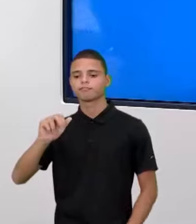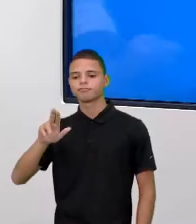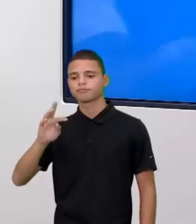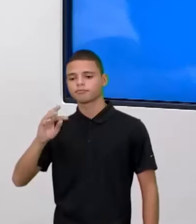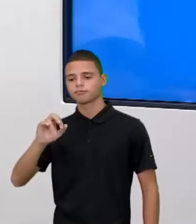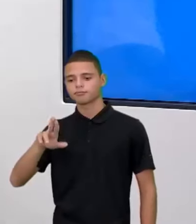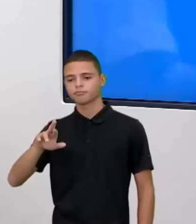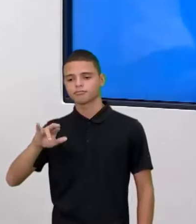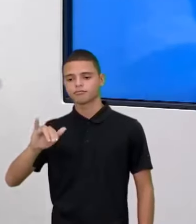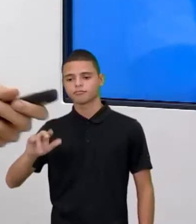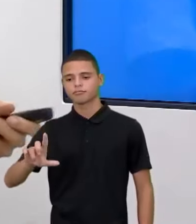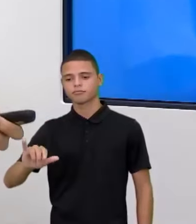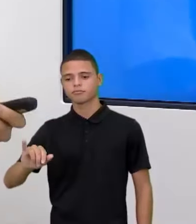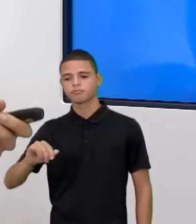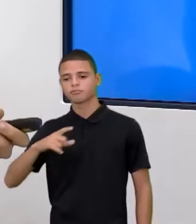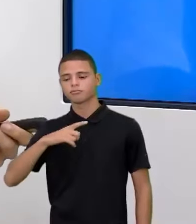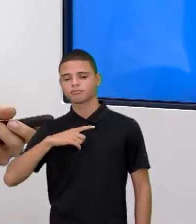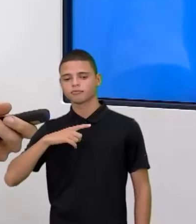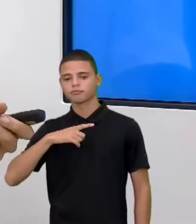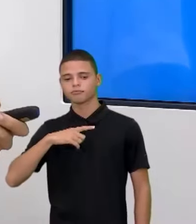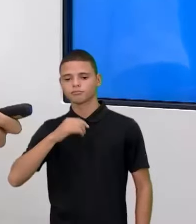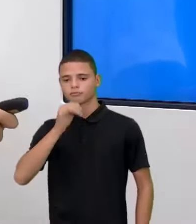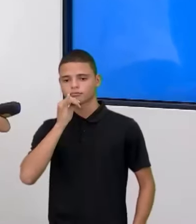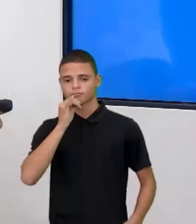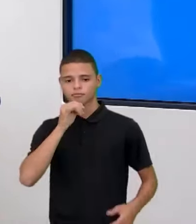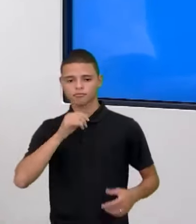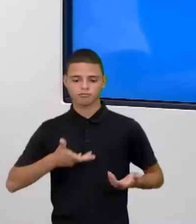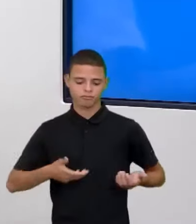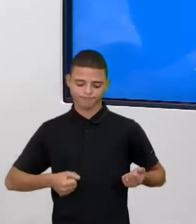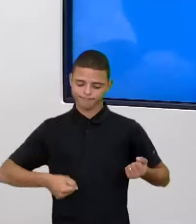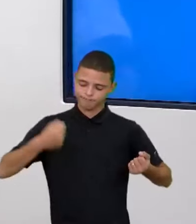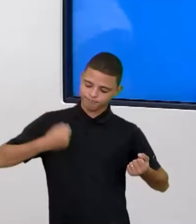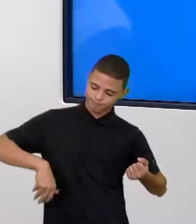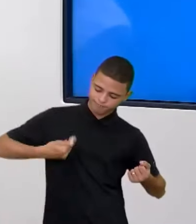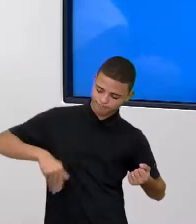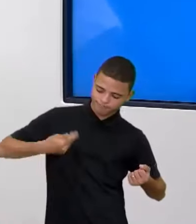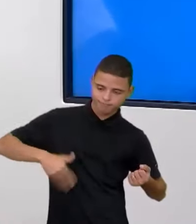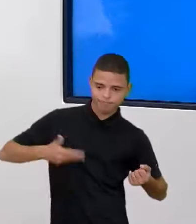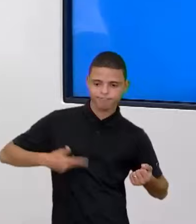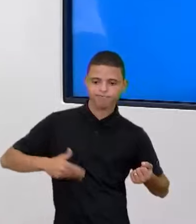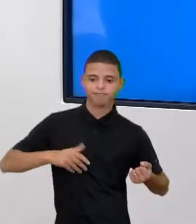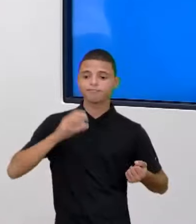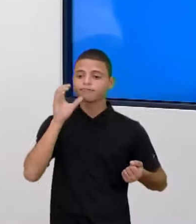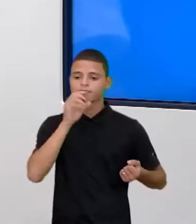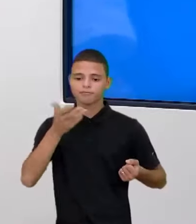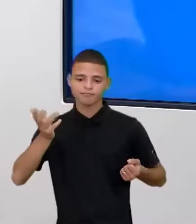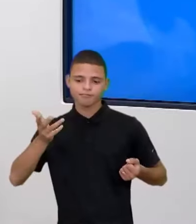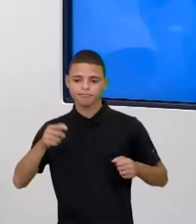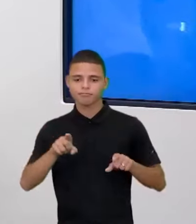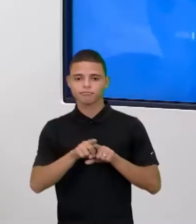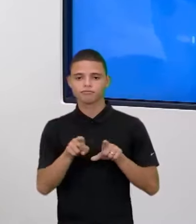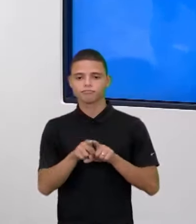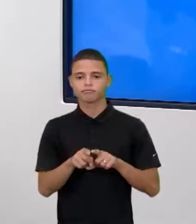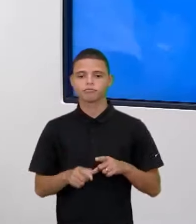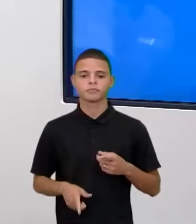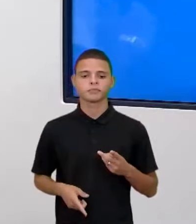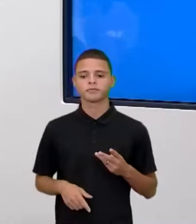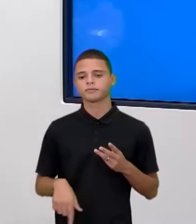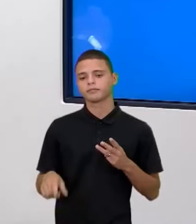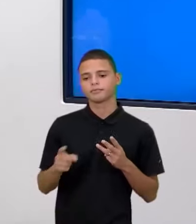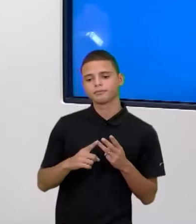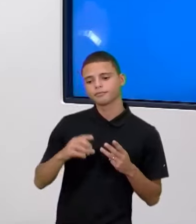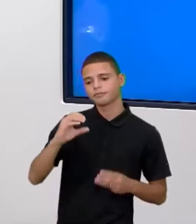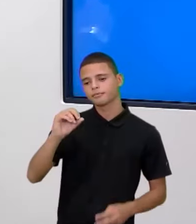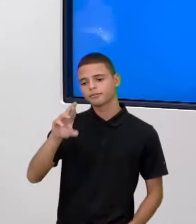tem o tick and pick, que é uma forma também de você tocar o violão, e a washboard, que é